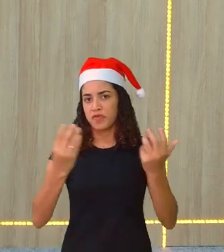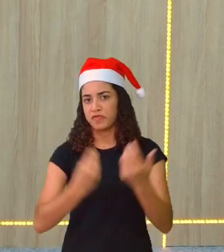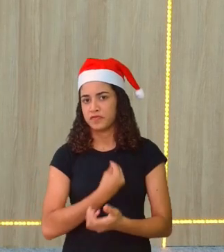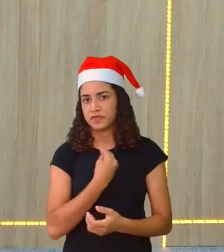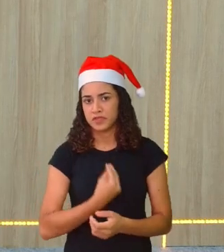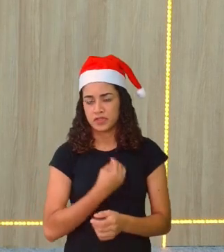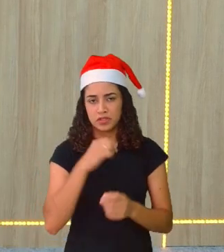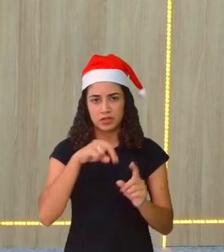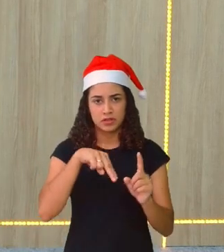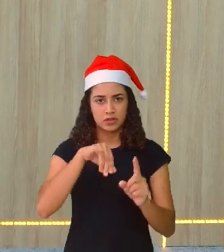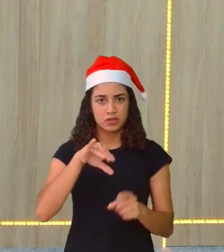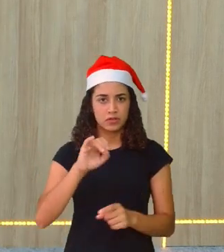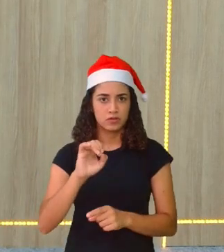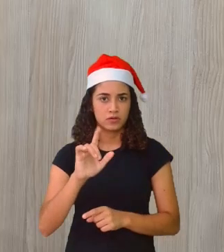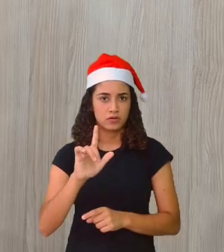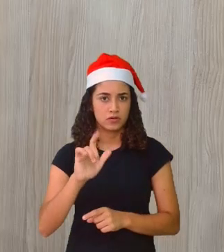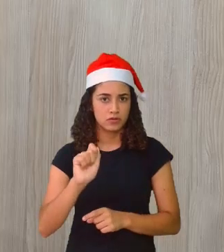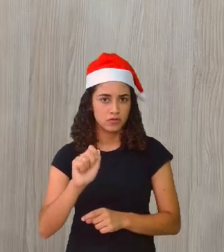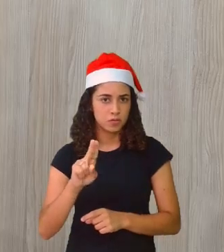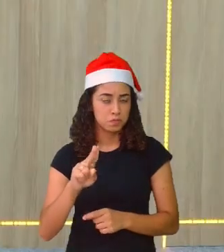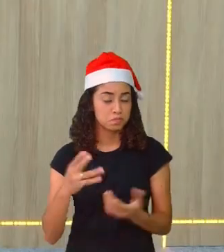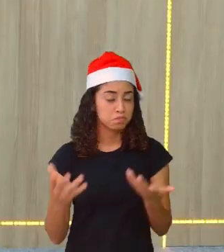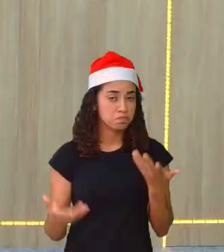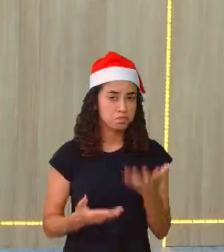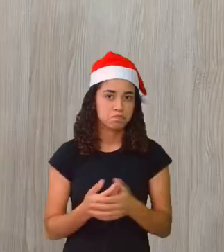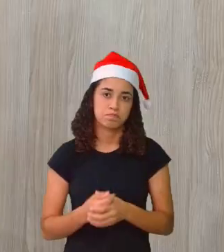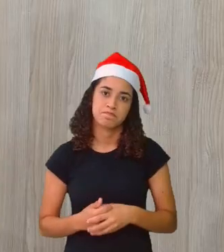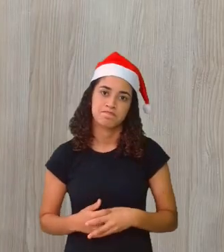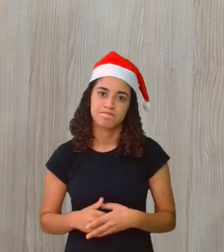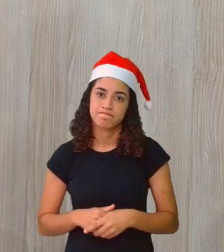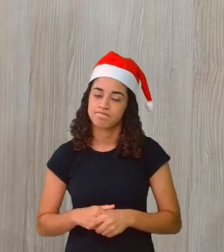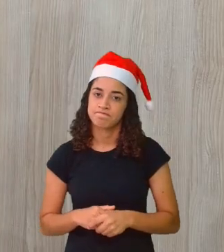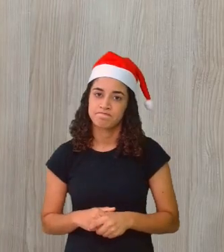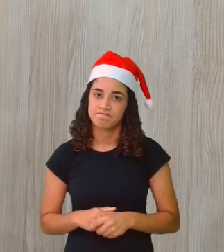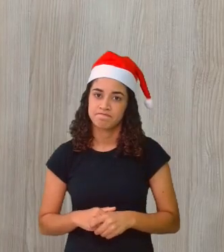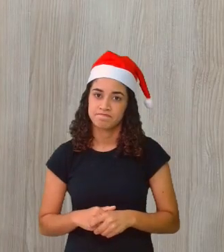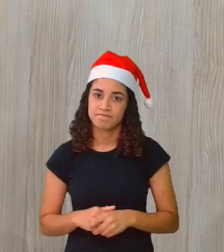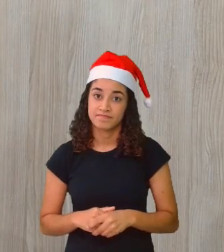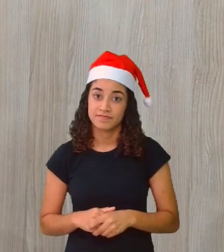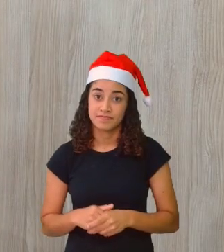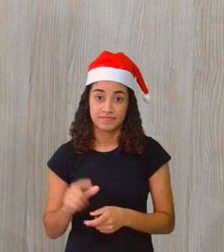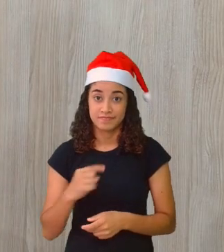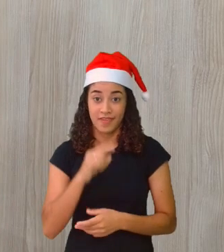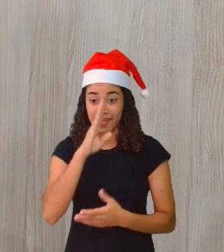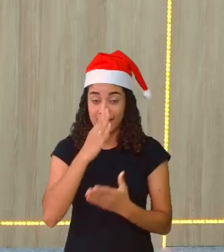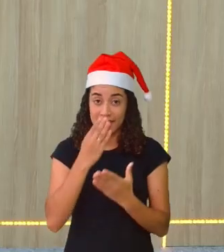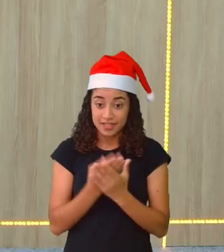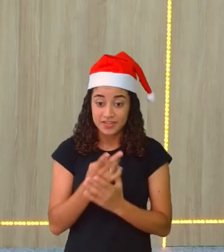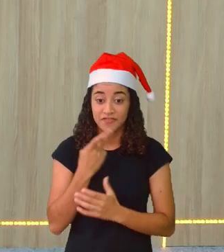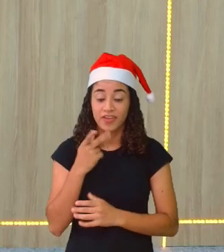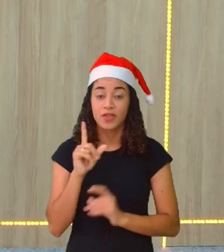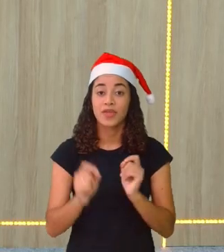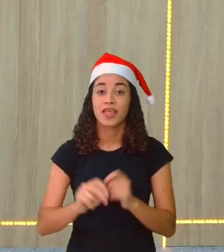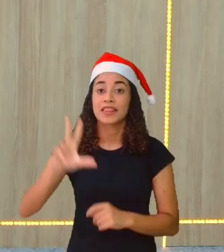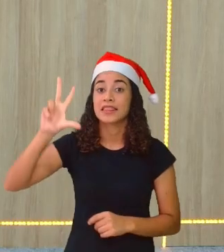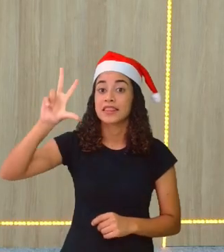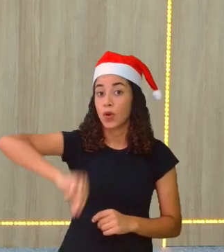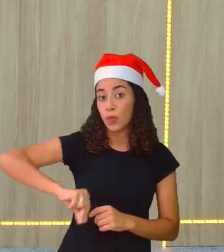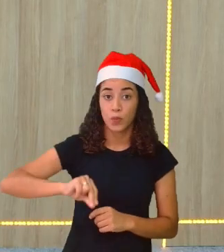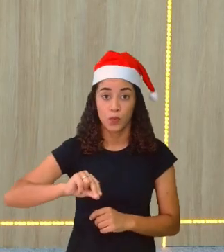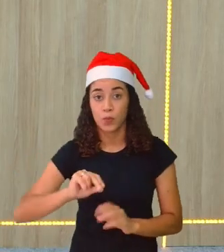que o Natal comemora a vida do São Nicolau? Não. A gente acredita